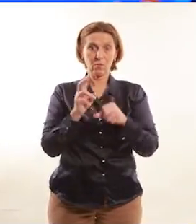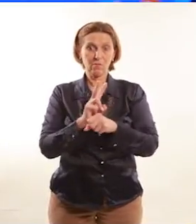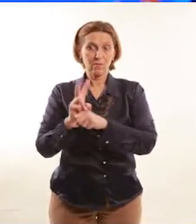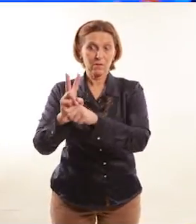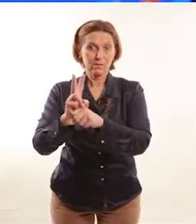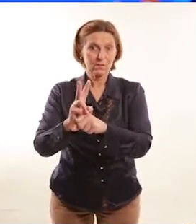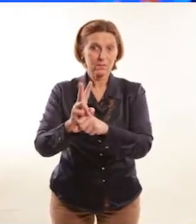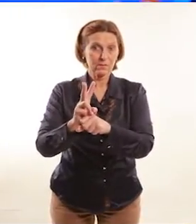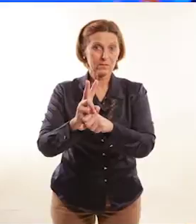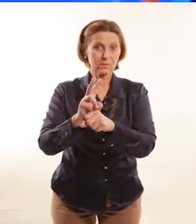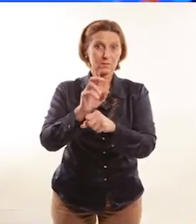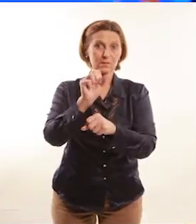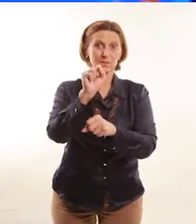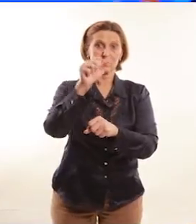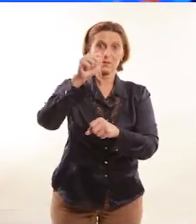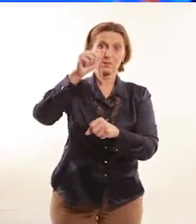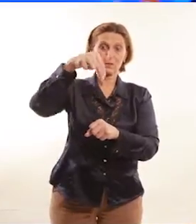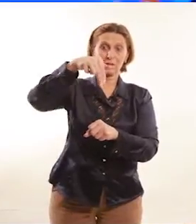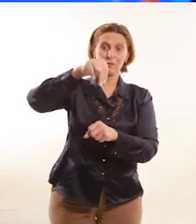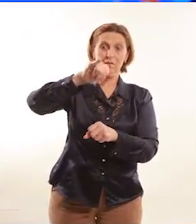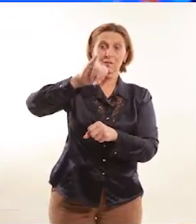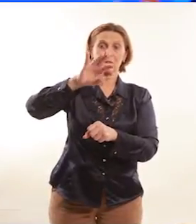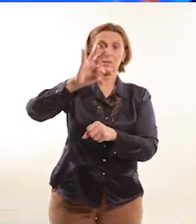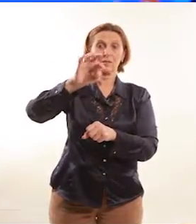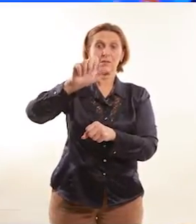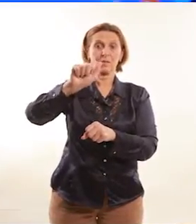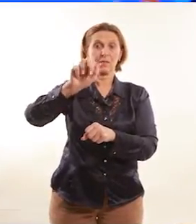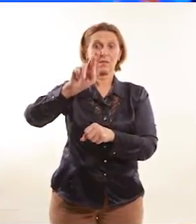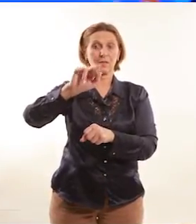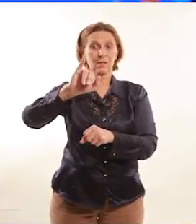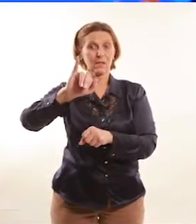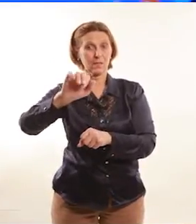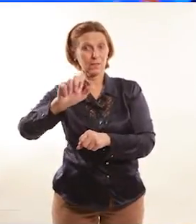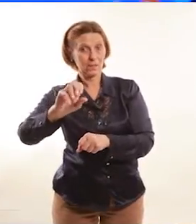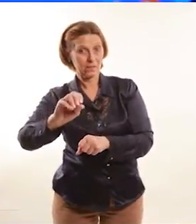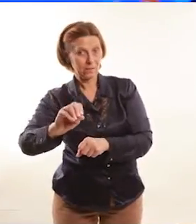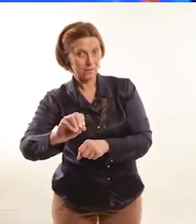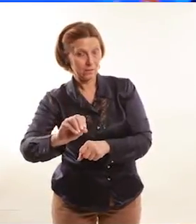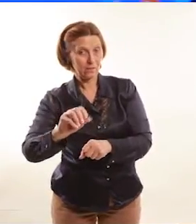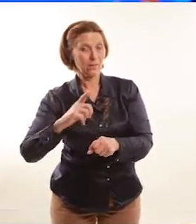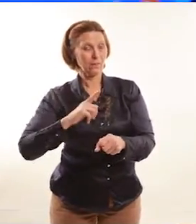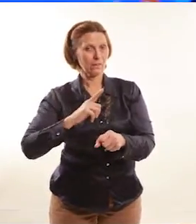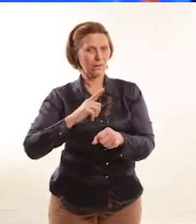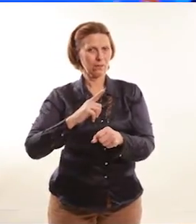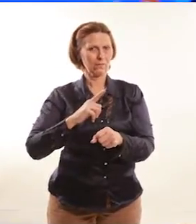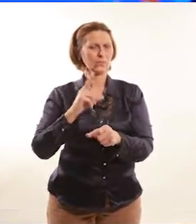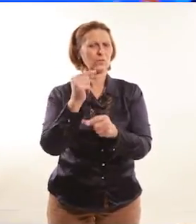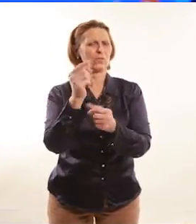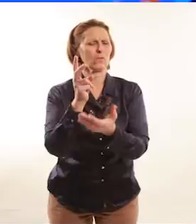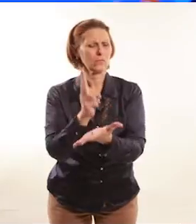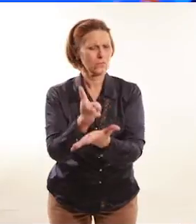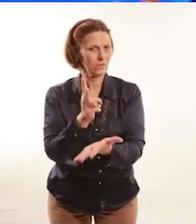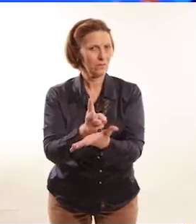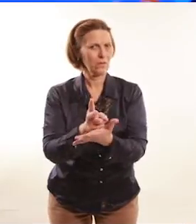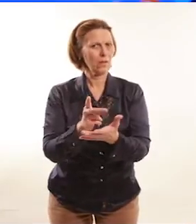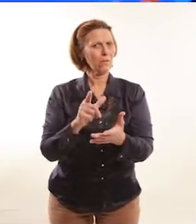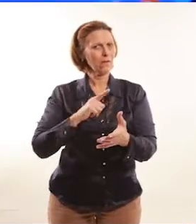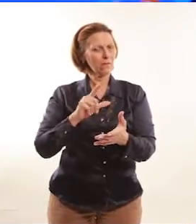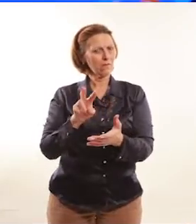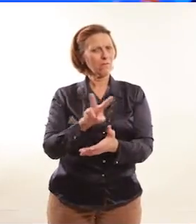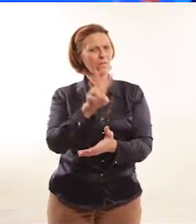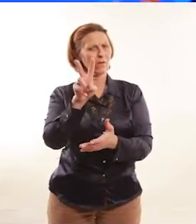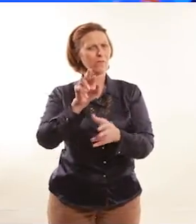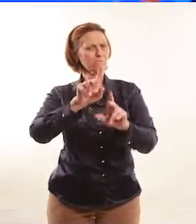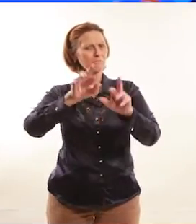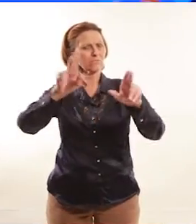sanitária, ele também possui o teto fixo e o teto variável. O teto fixo calculado da mesma forma, tá? Valor per